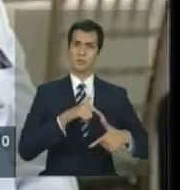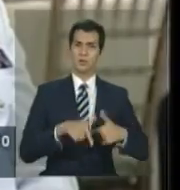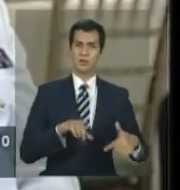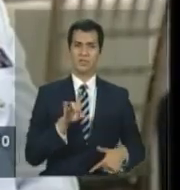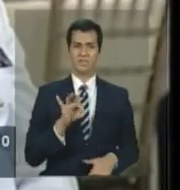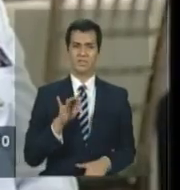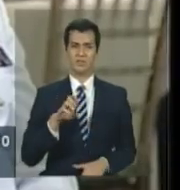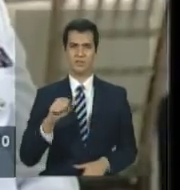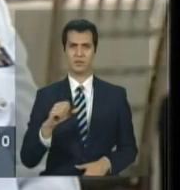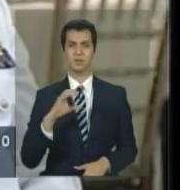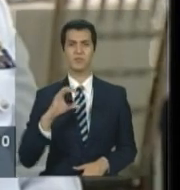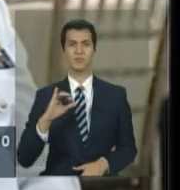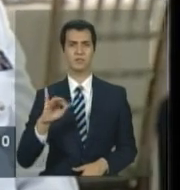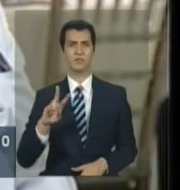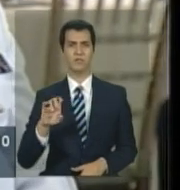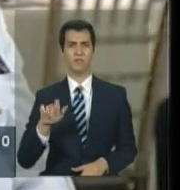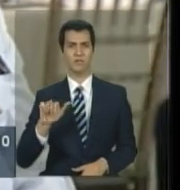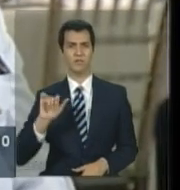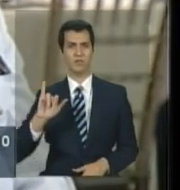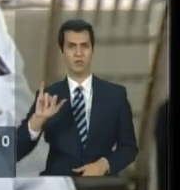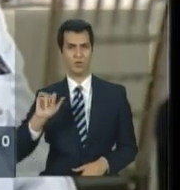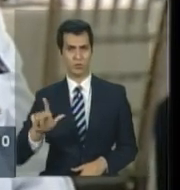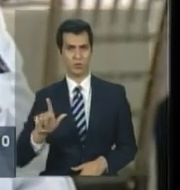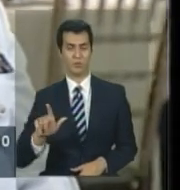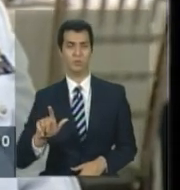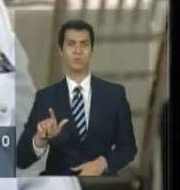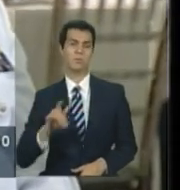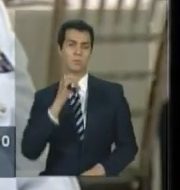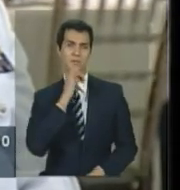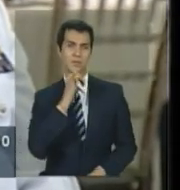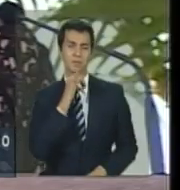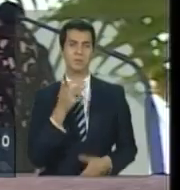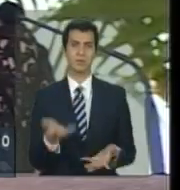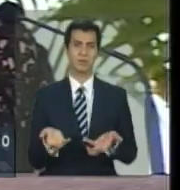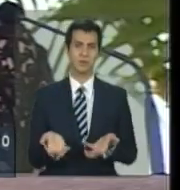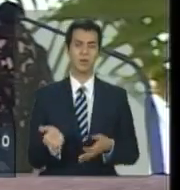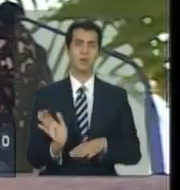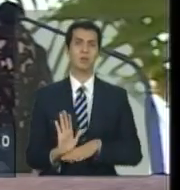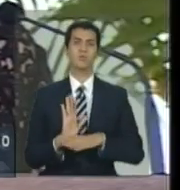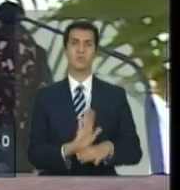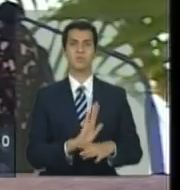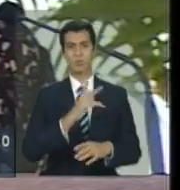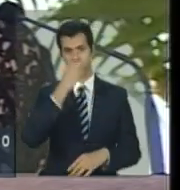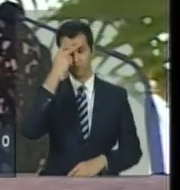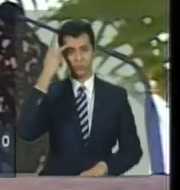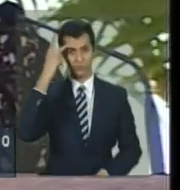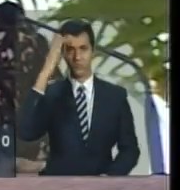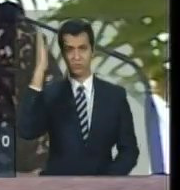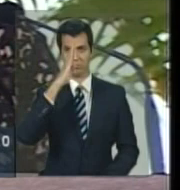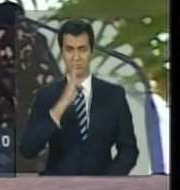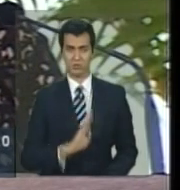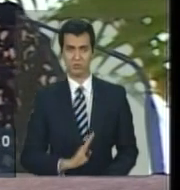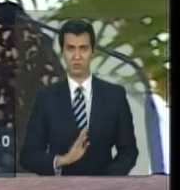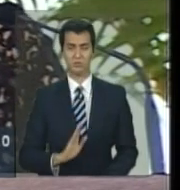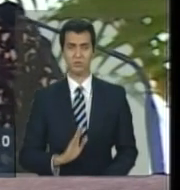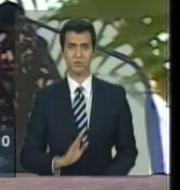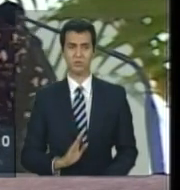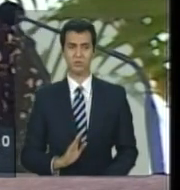defesa civil, quando se trata de resgatar brasileiros e brasileiras